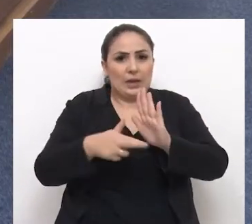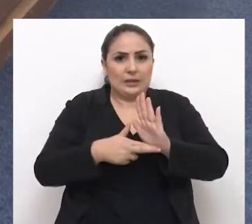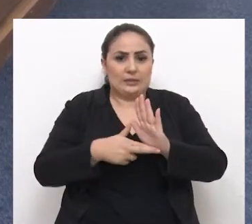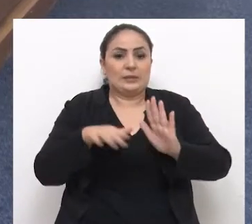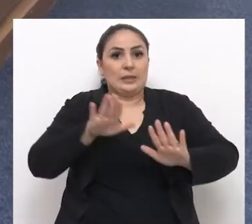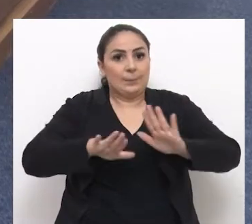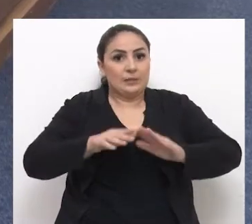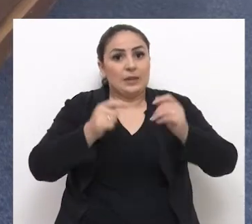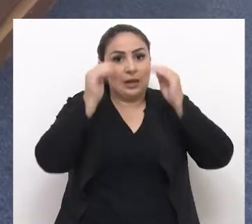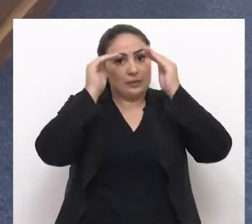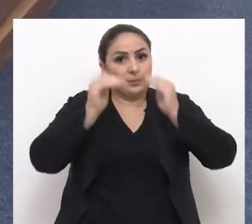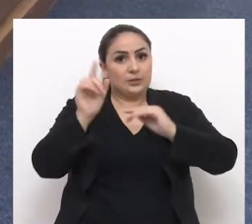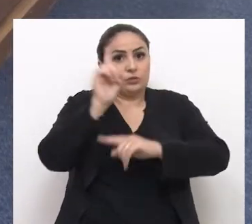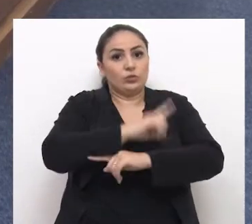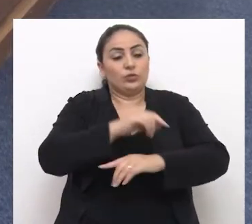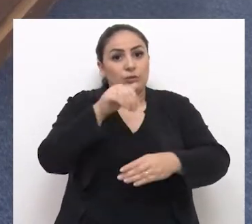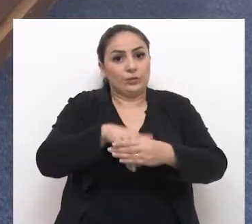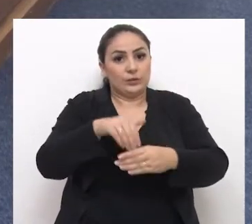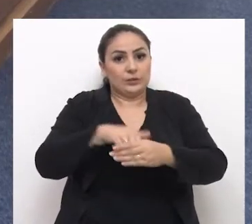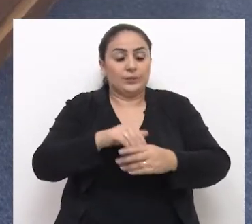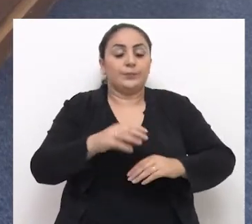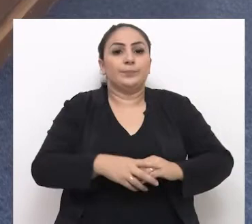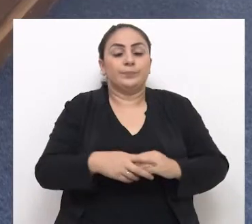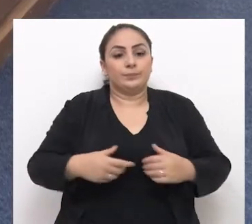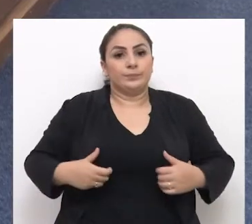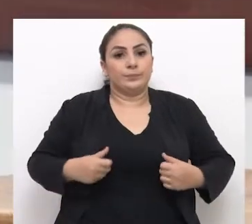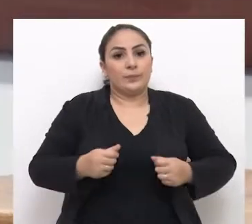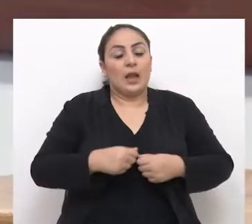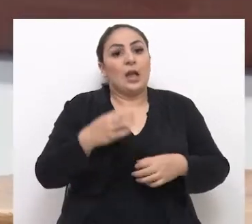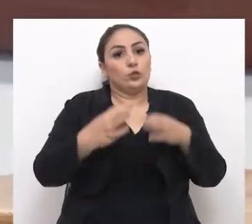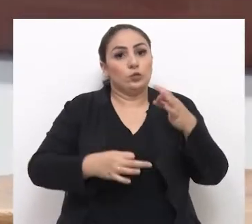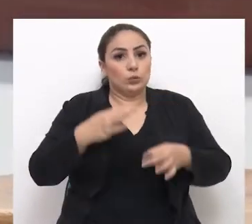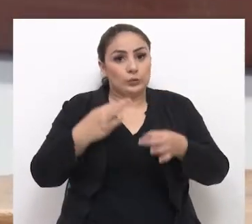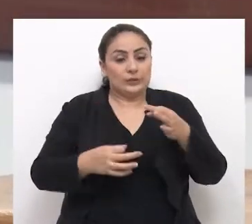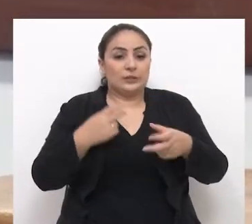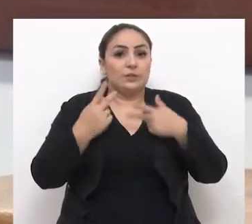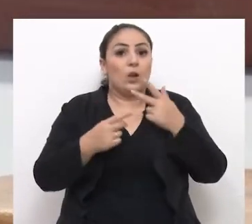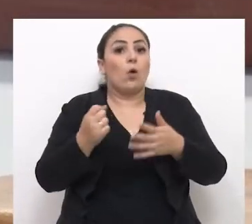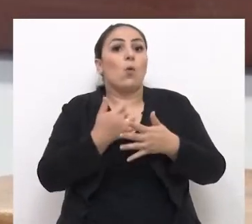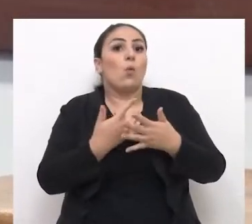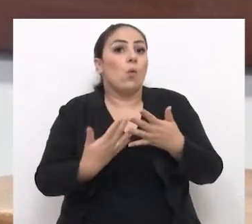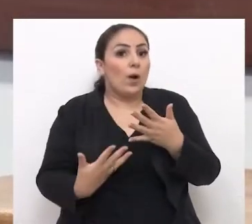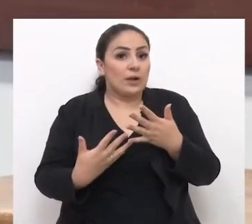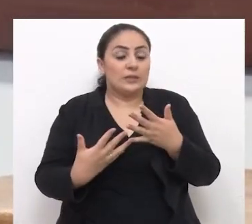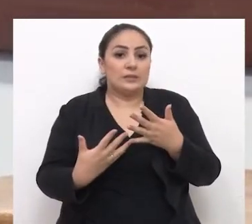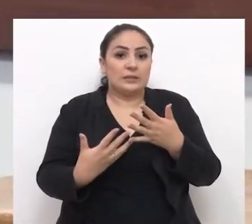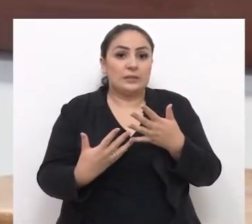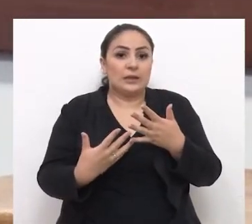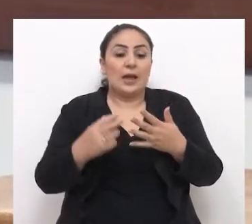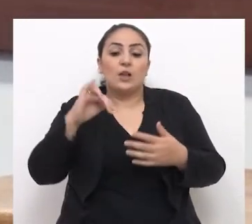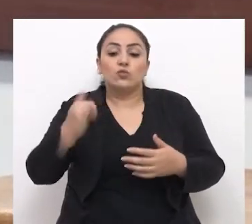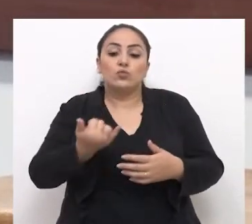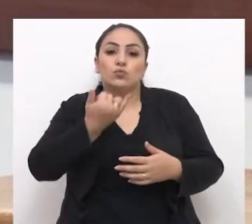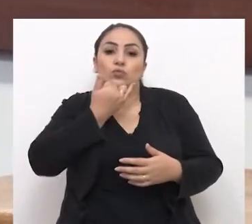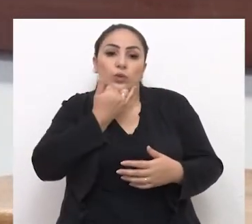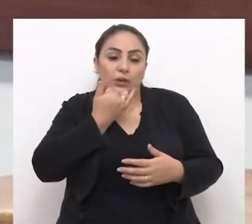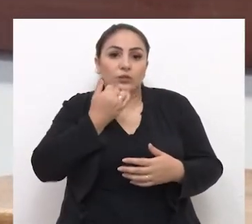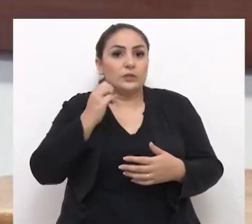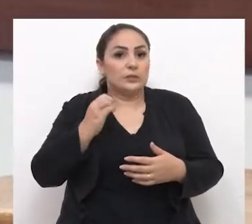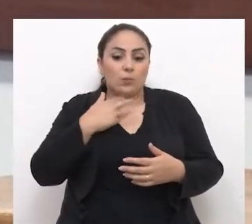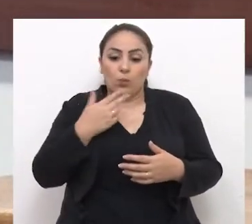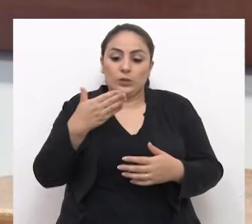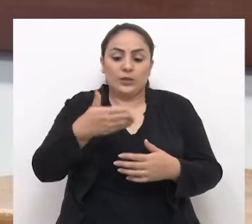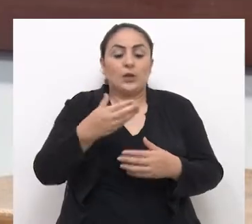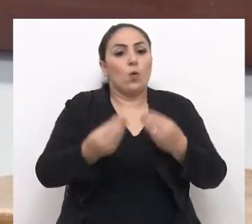medidas sanitárias serão obedecidas no dia da votação. A juíza esclareceu quais são os casos de justificativa